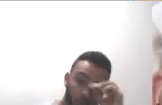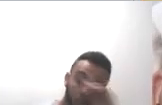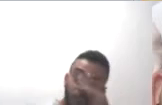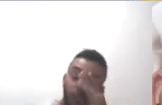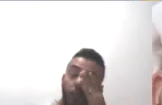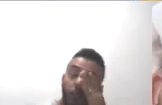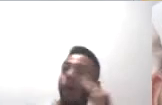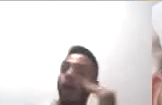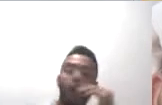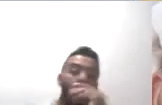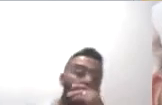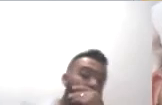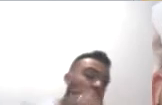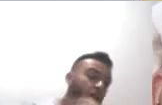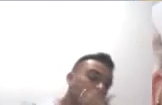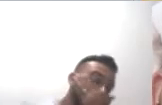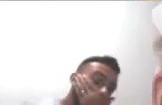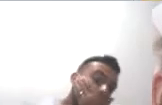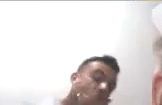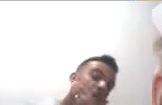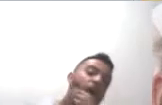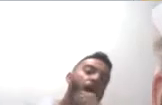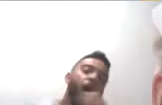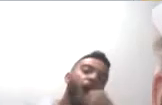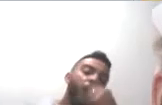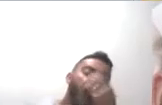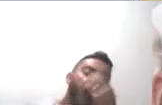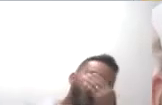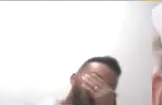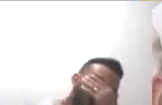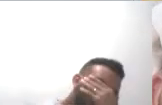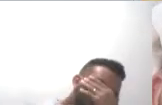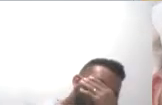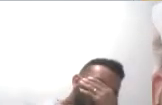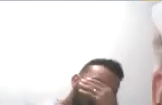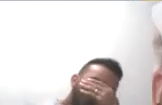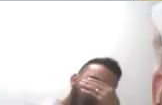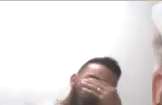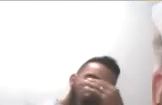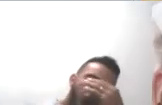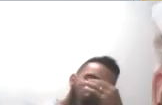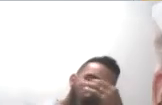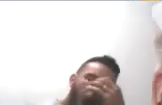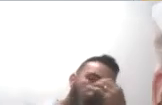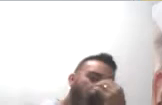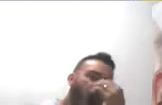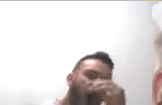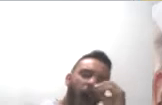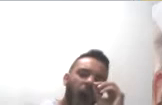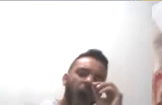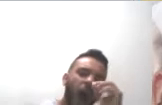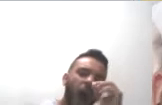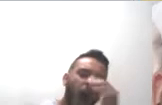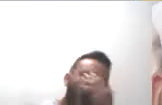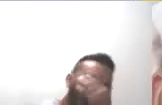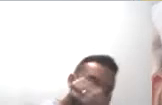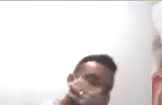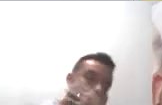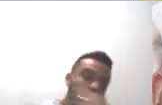com pH agora de 5,4, eu vou adicionar 3 ml da solução 6, né,